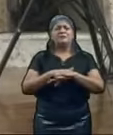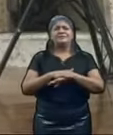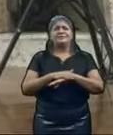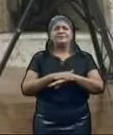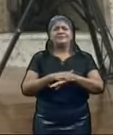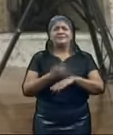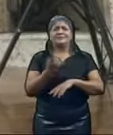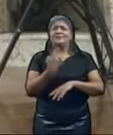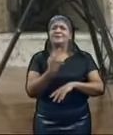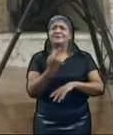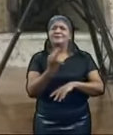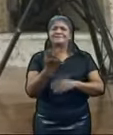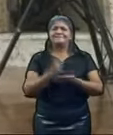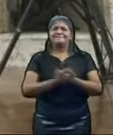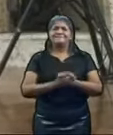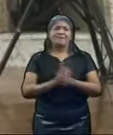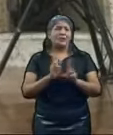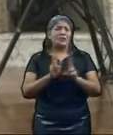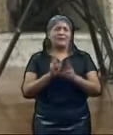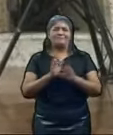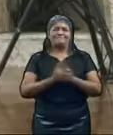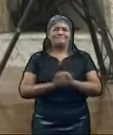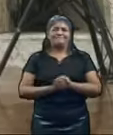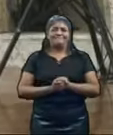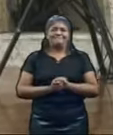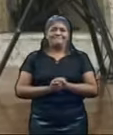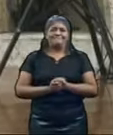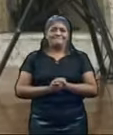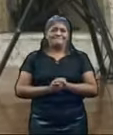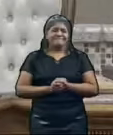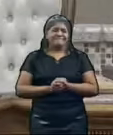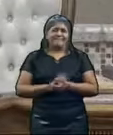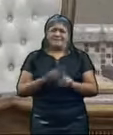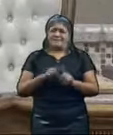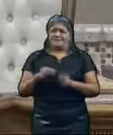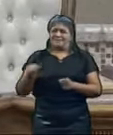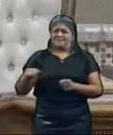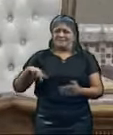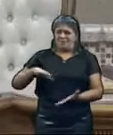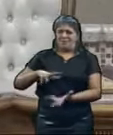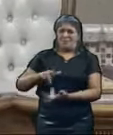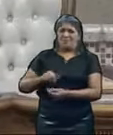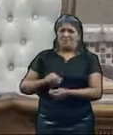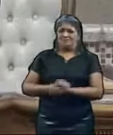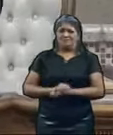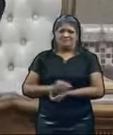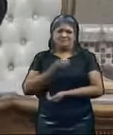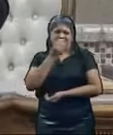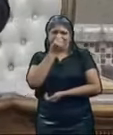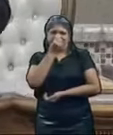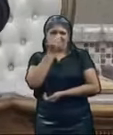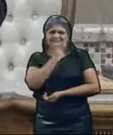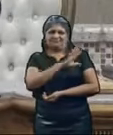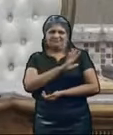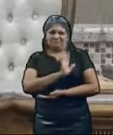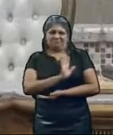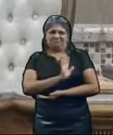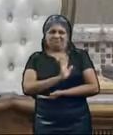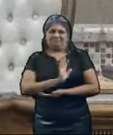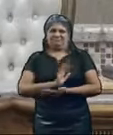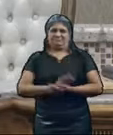humildes E é claro que o mundo a sociedade sem Deus entende